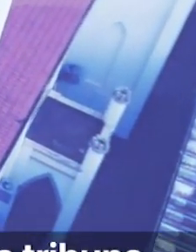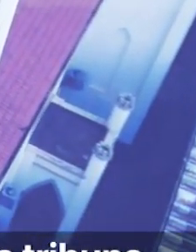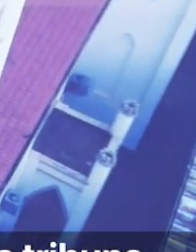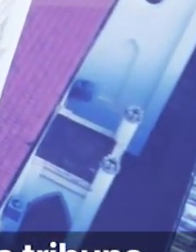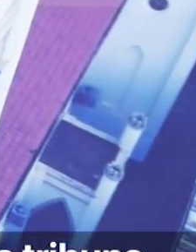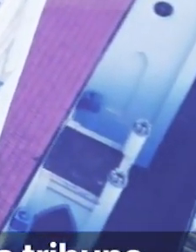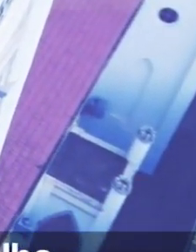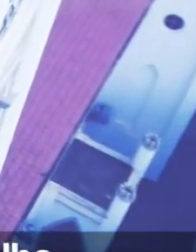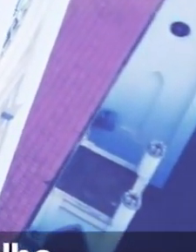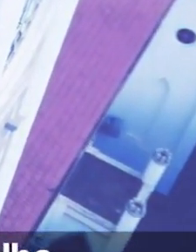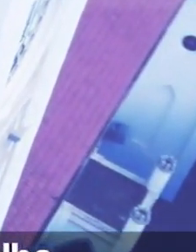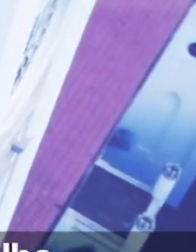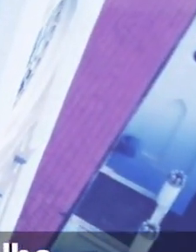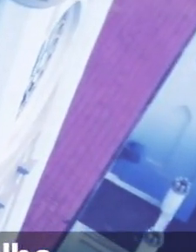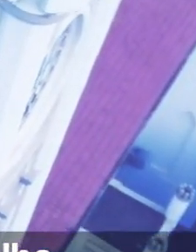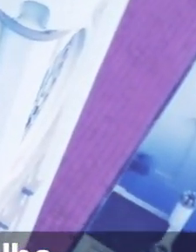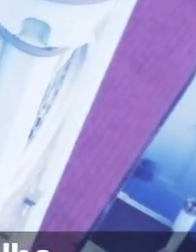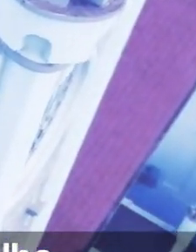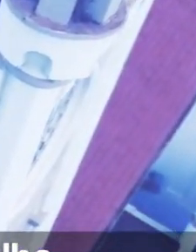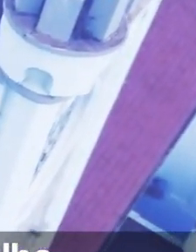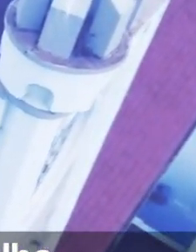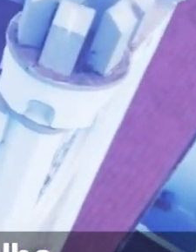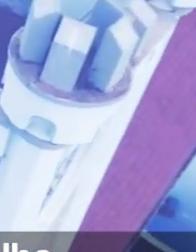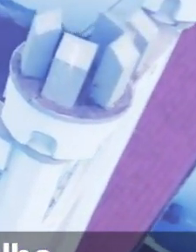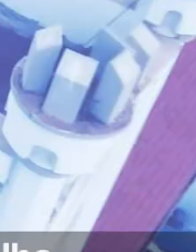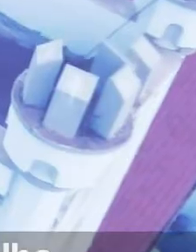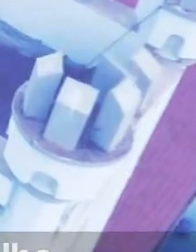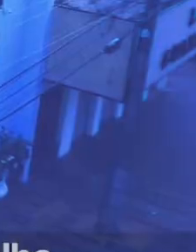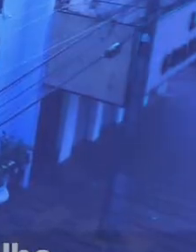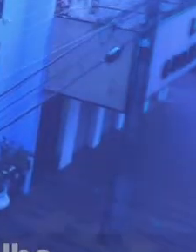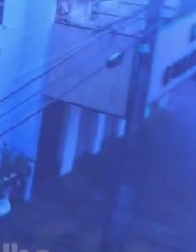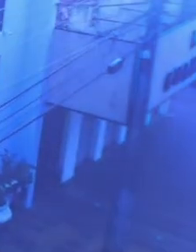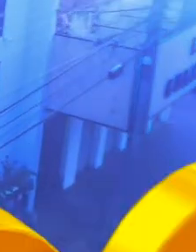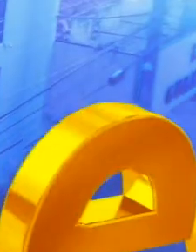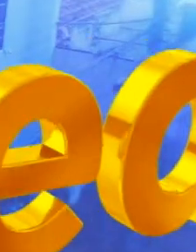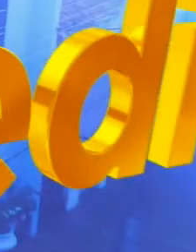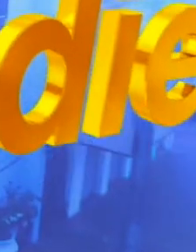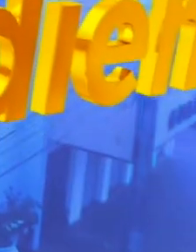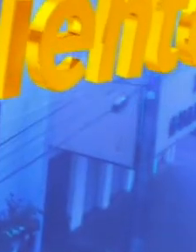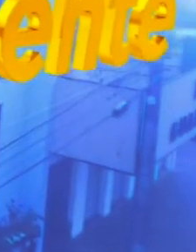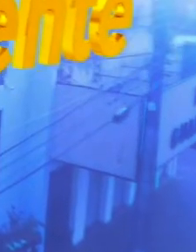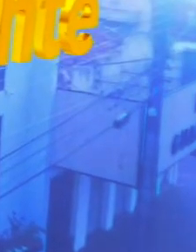inscritos usam a tribuna para falar sobre assuntos de livre escolha.